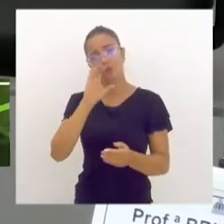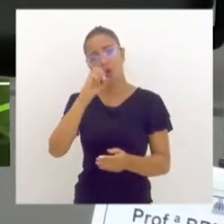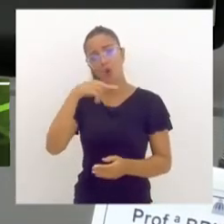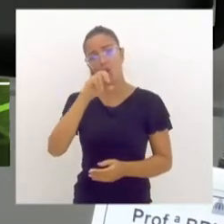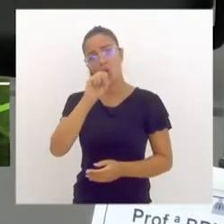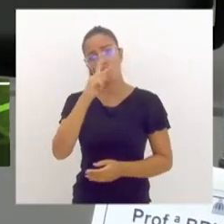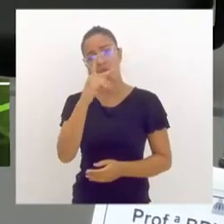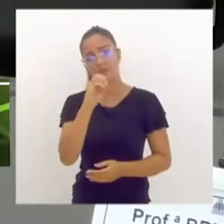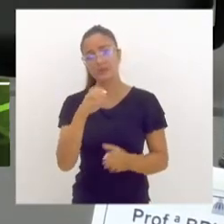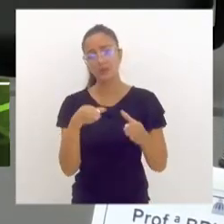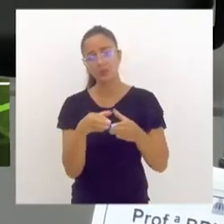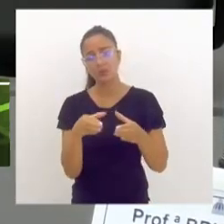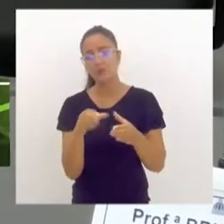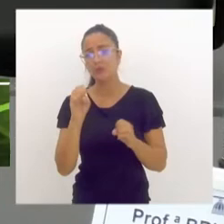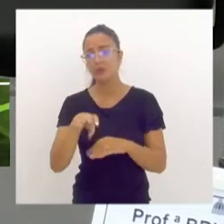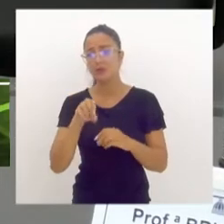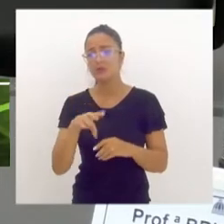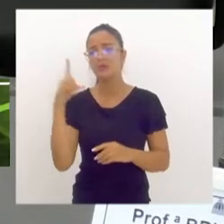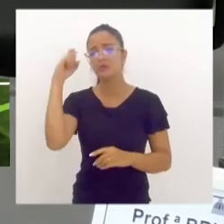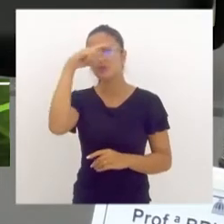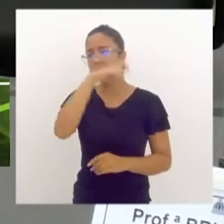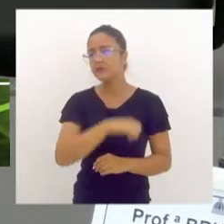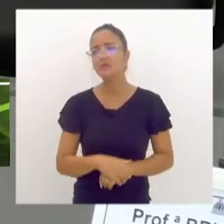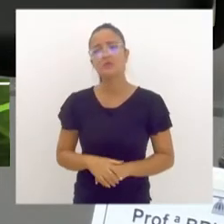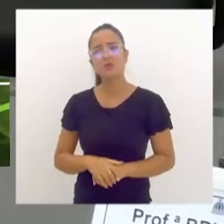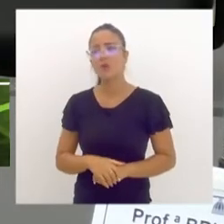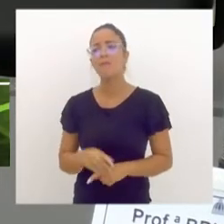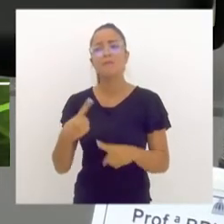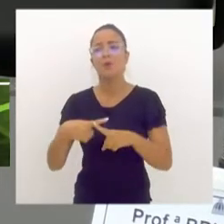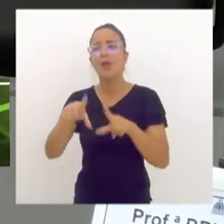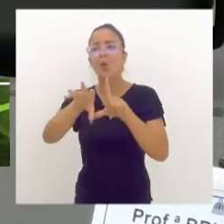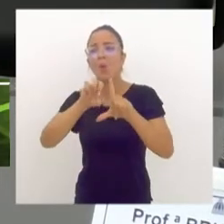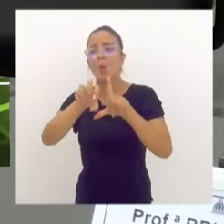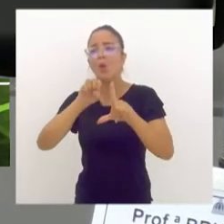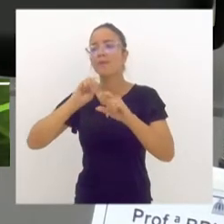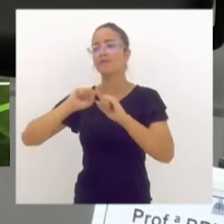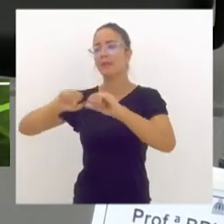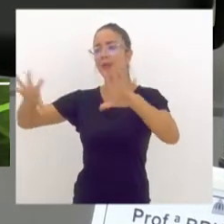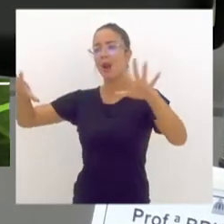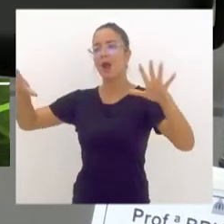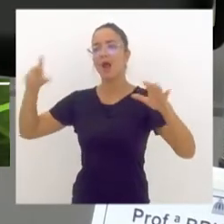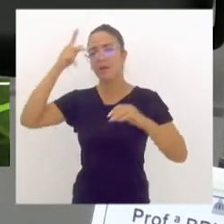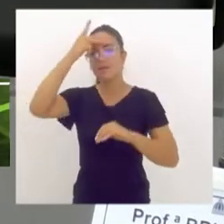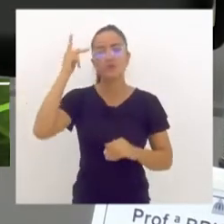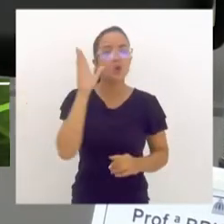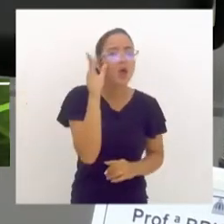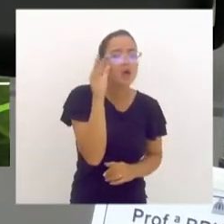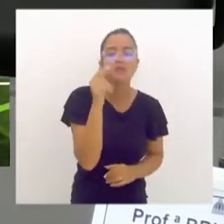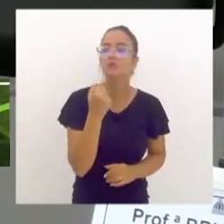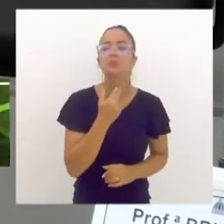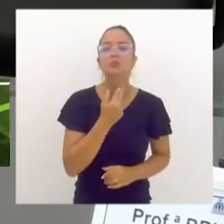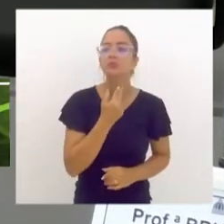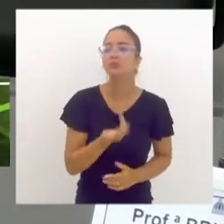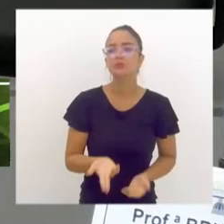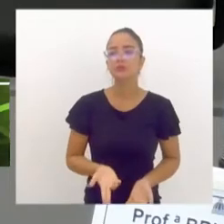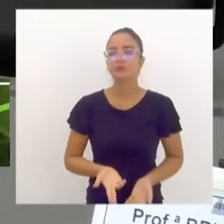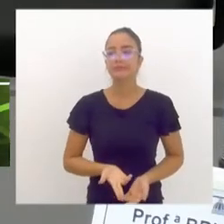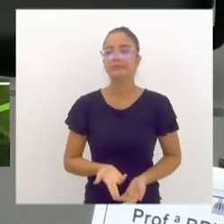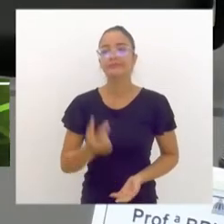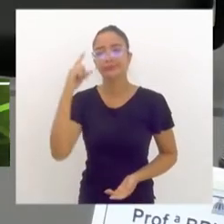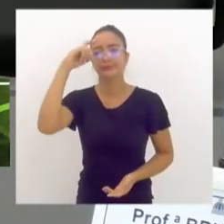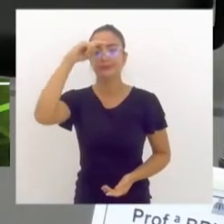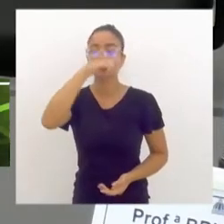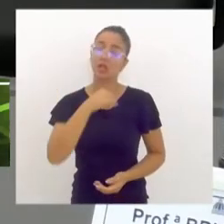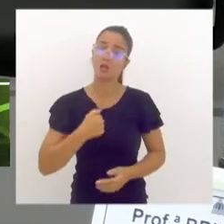por não transmissão. Com isso, também prejudica-se toda a produção de acervo necessário, né? Fiquei feliz de